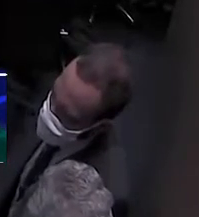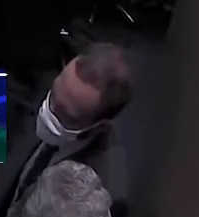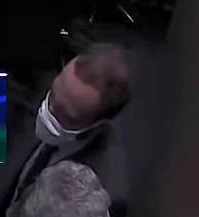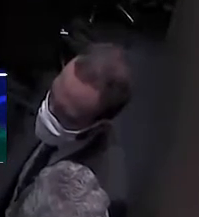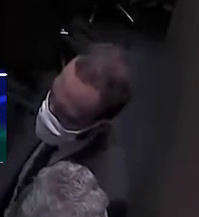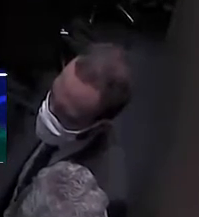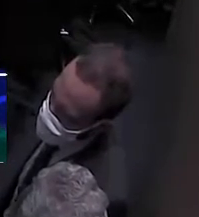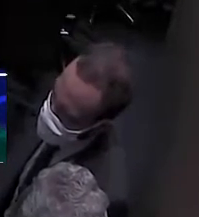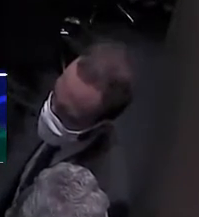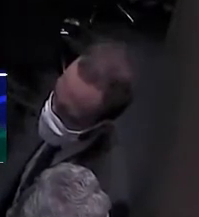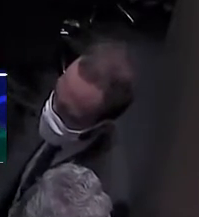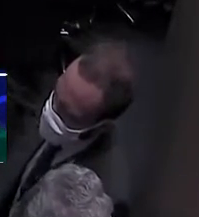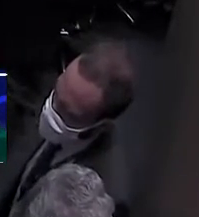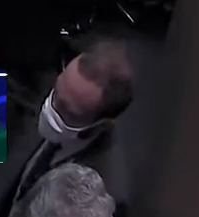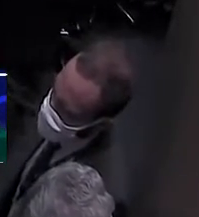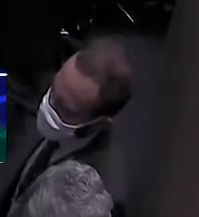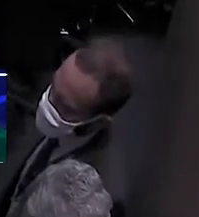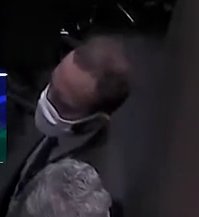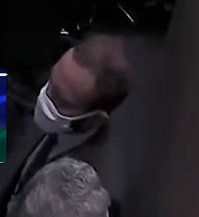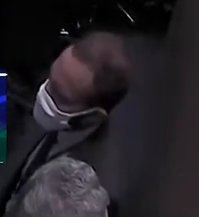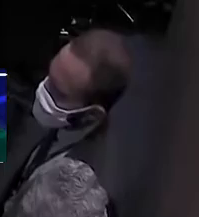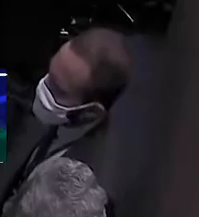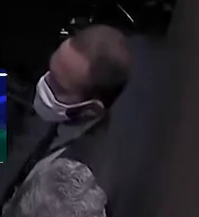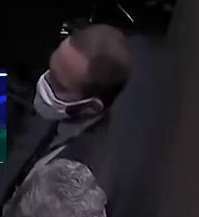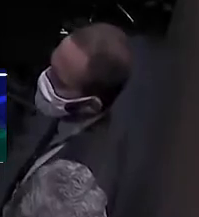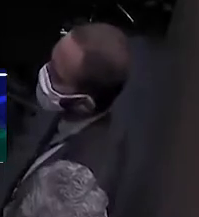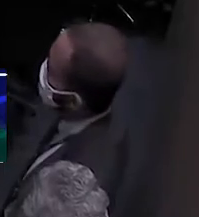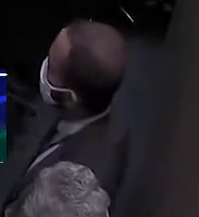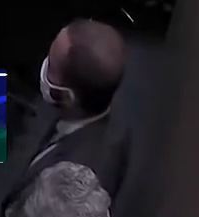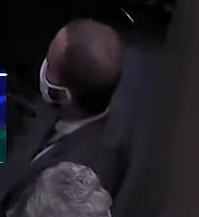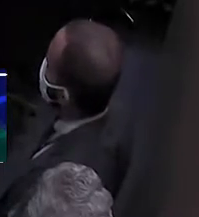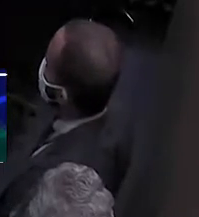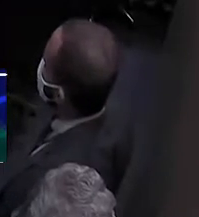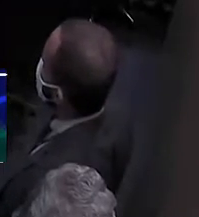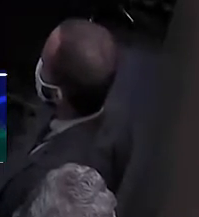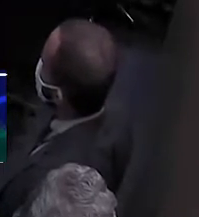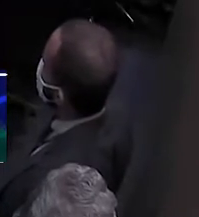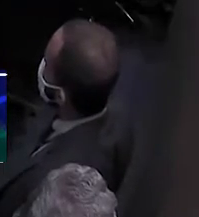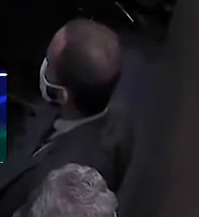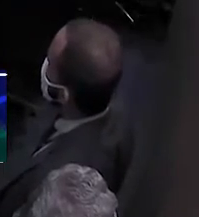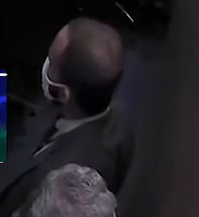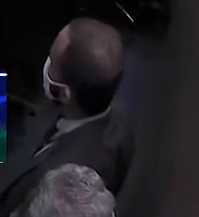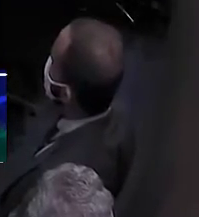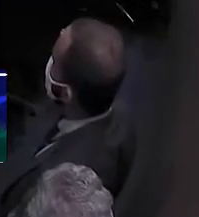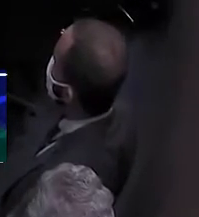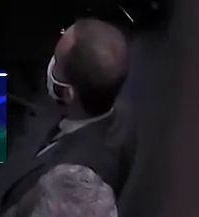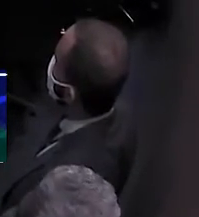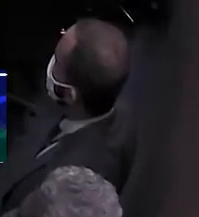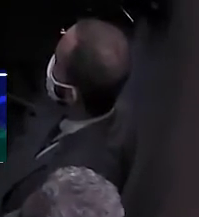Mais uma vez, boa tarde a todas e todos. A sessão está interrompida, mas eu queria deixar